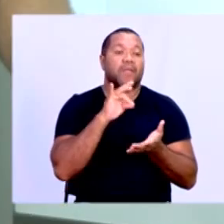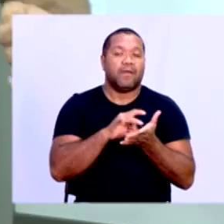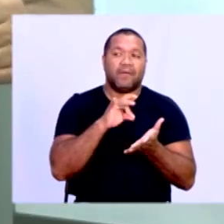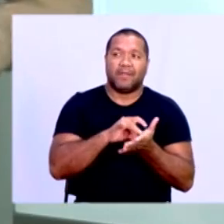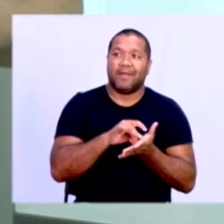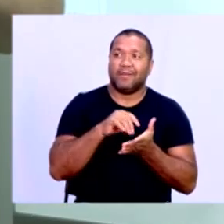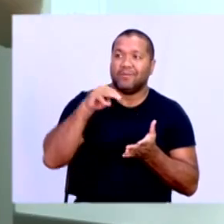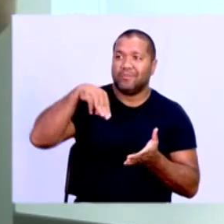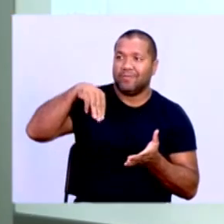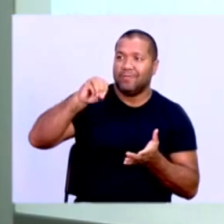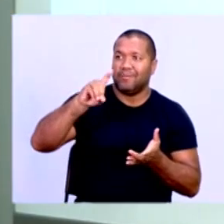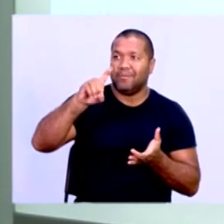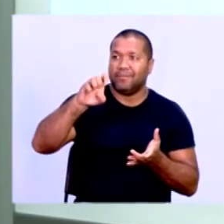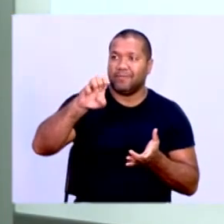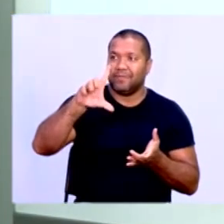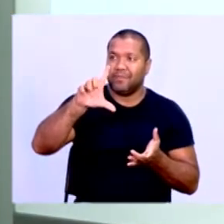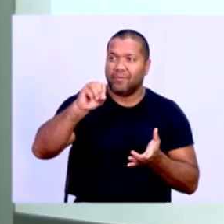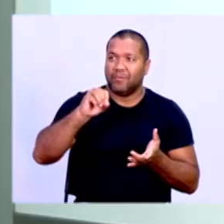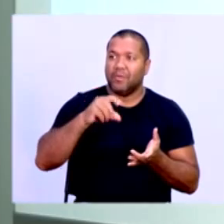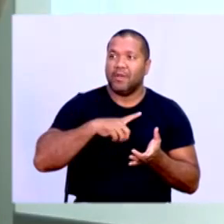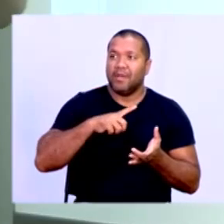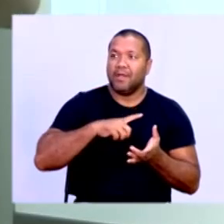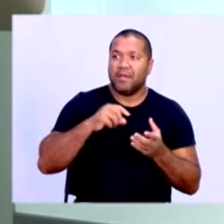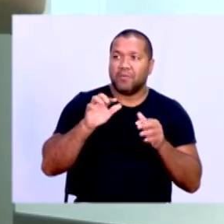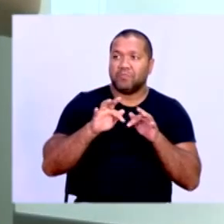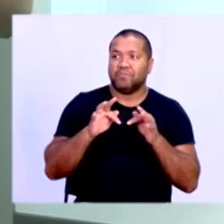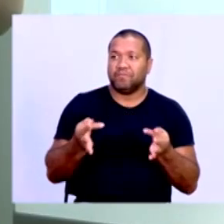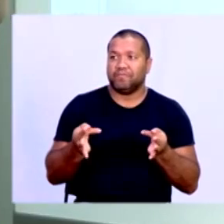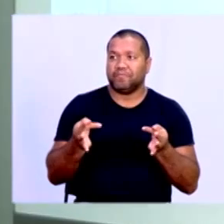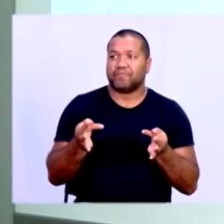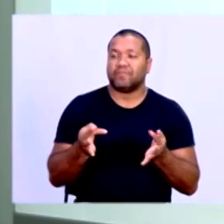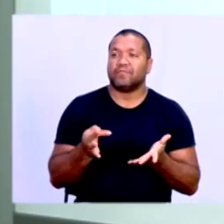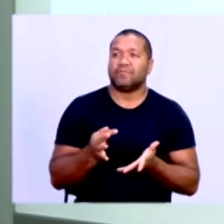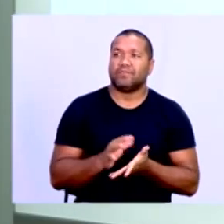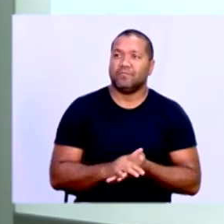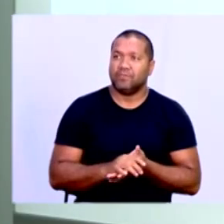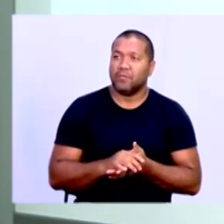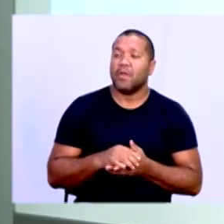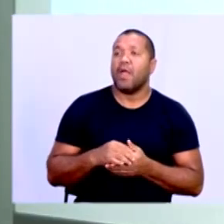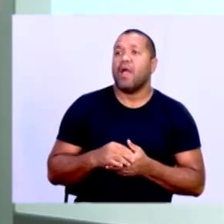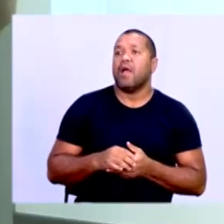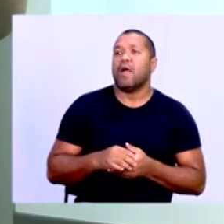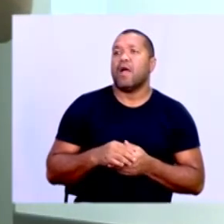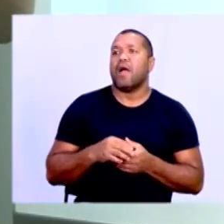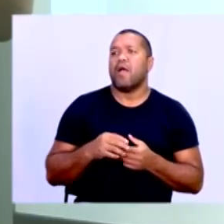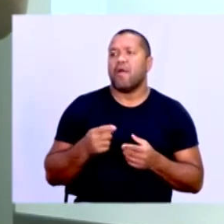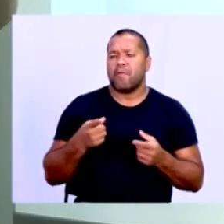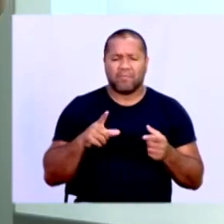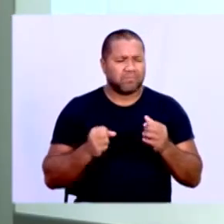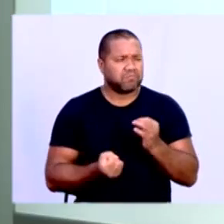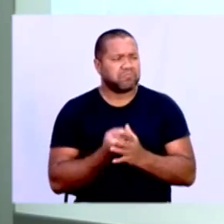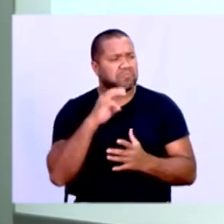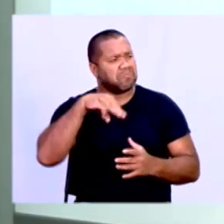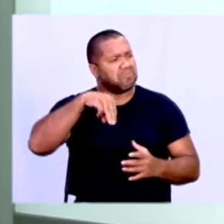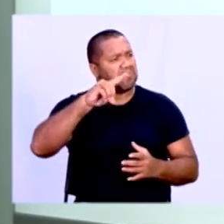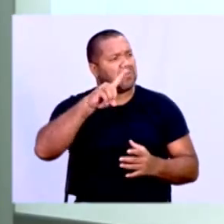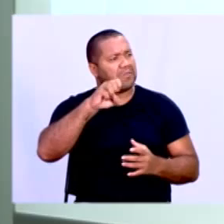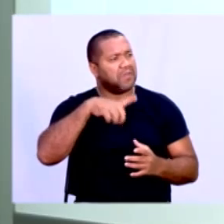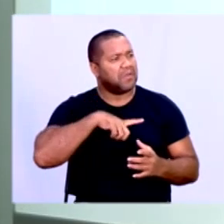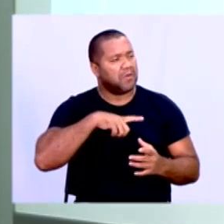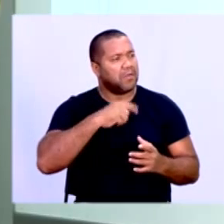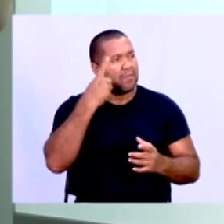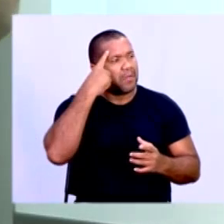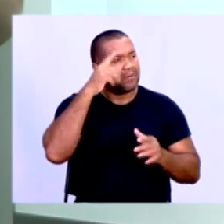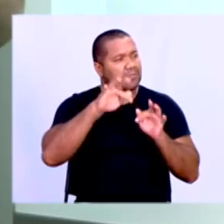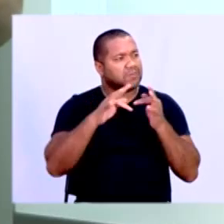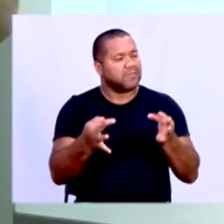o modelo ele é no singular. Na hora que eu crio um modelo, eu imagino ele no singular. Mas na hora que ele vai para o banco,